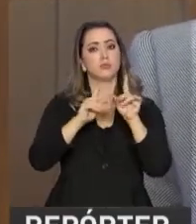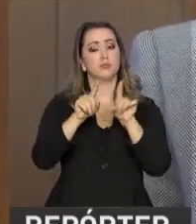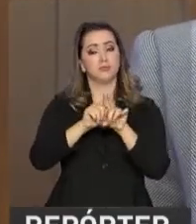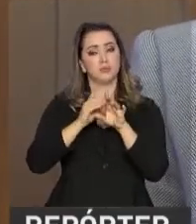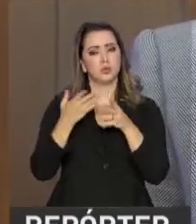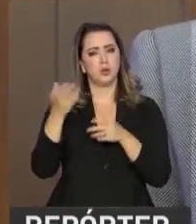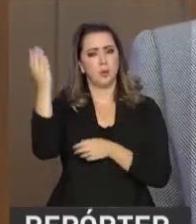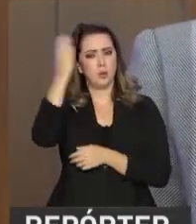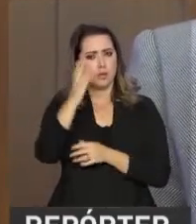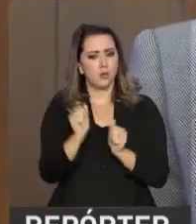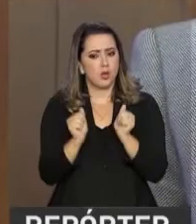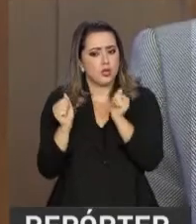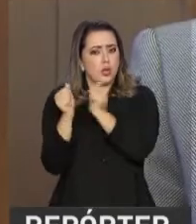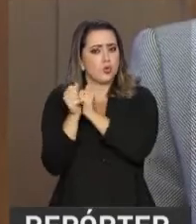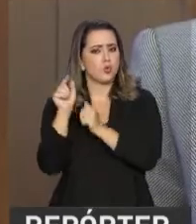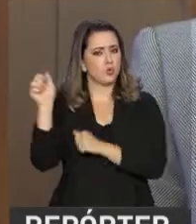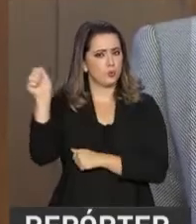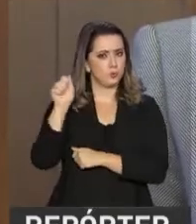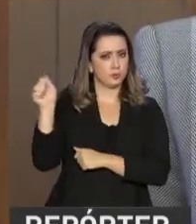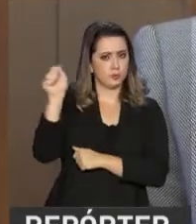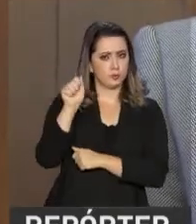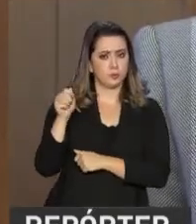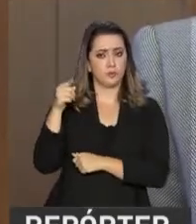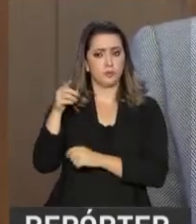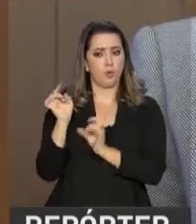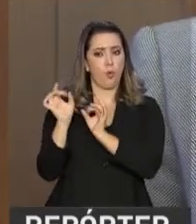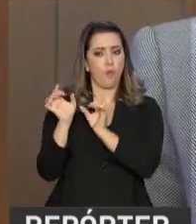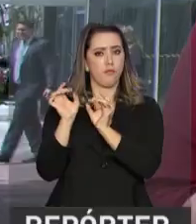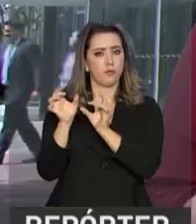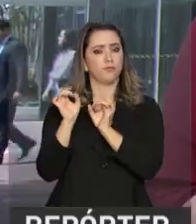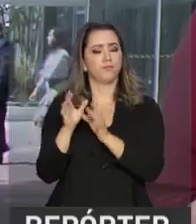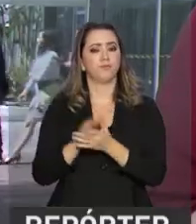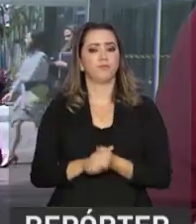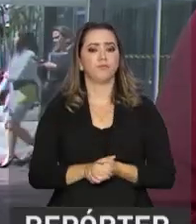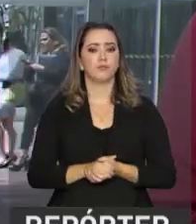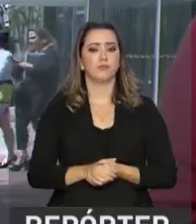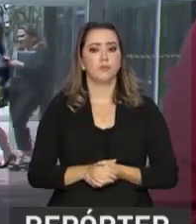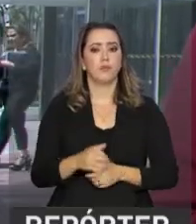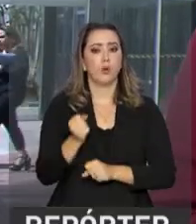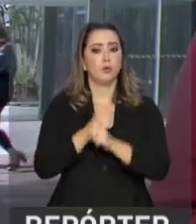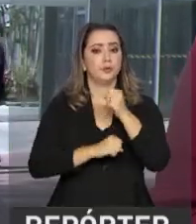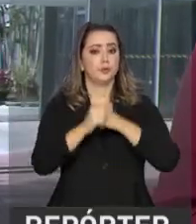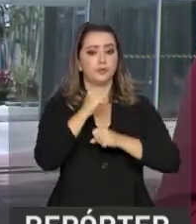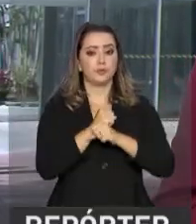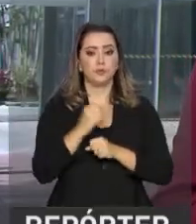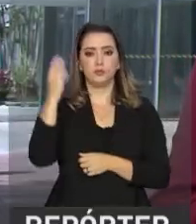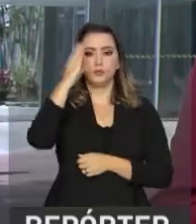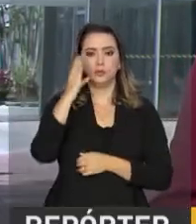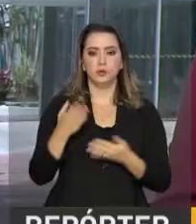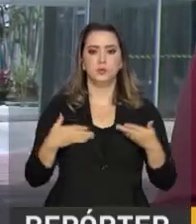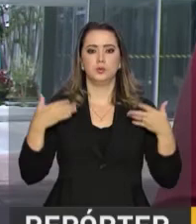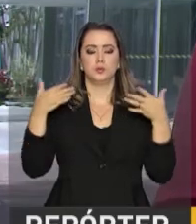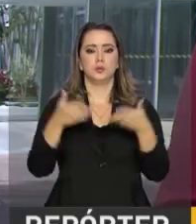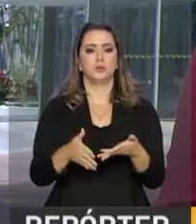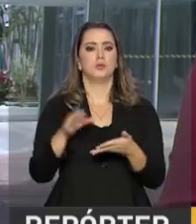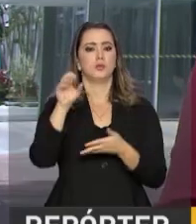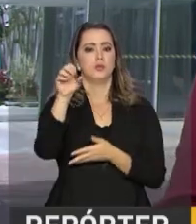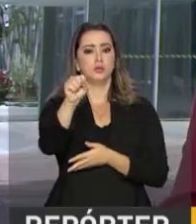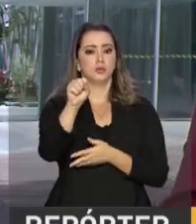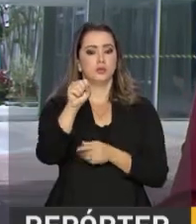participar mais dos mercados asiáticos e com produtos do álbum no ano passado o brasil participou de oito feiras internacionais